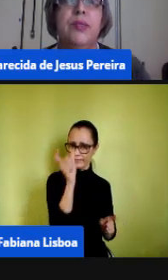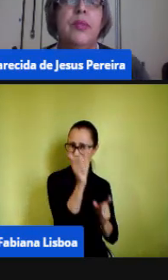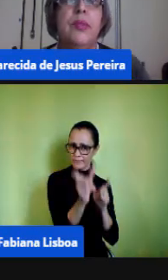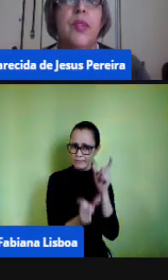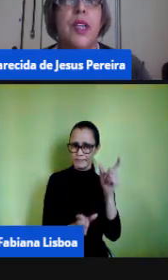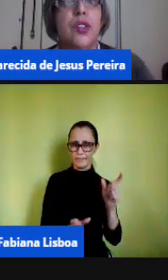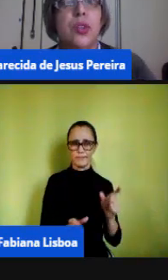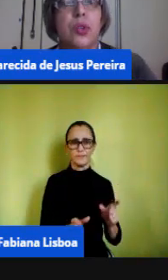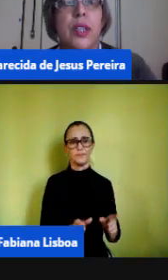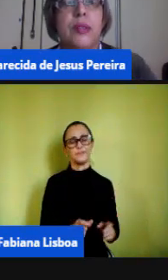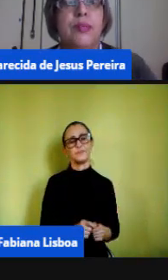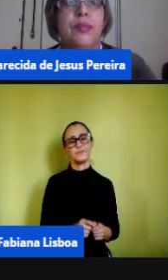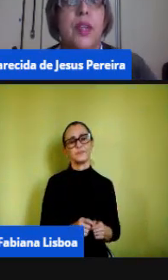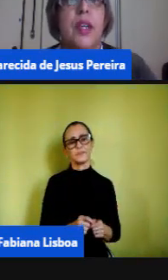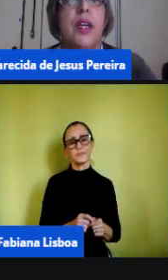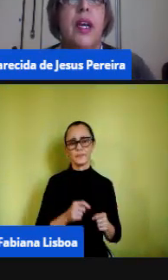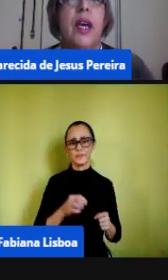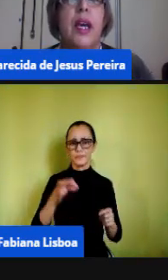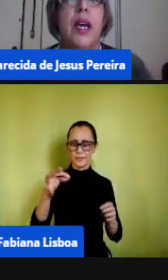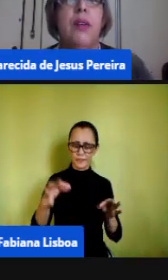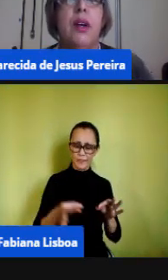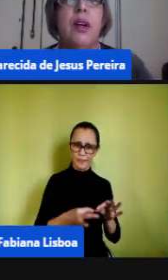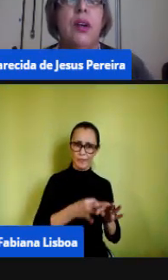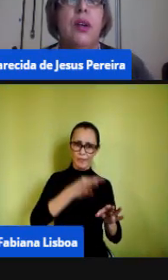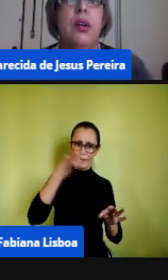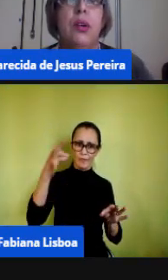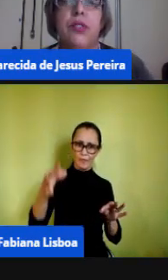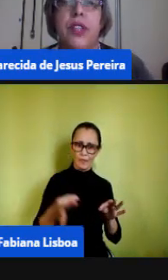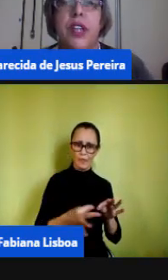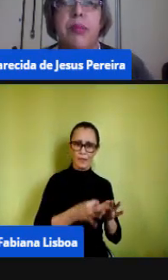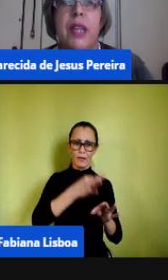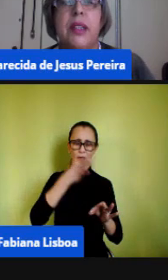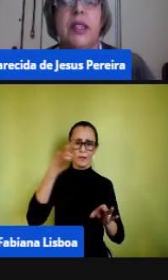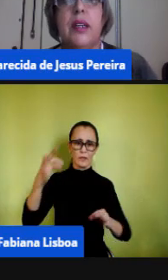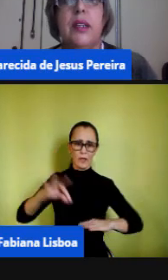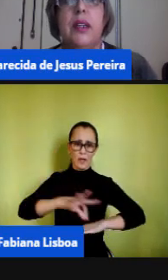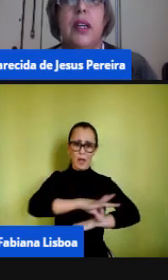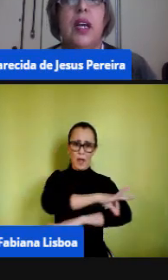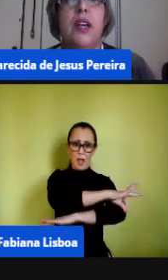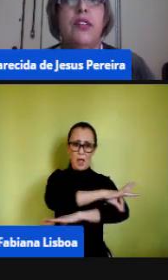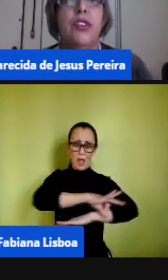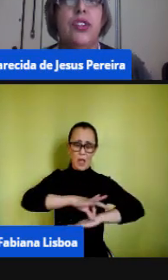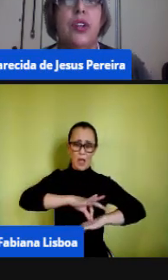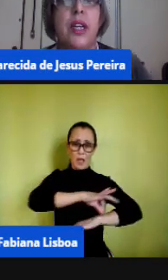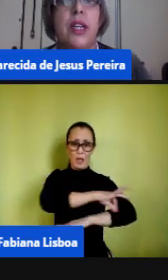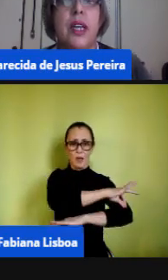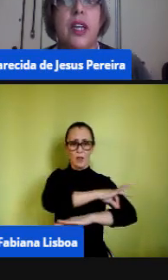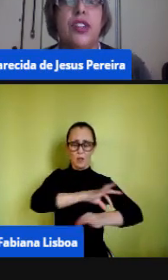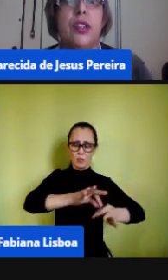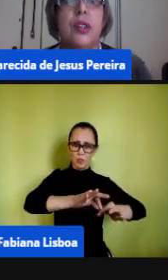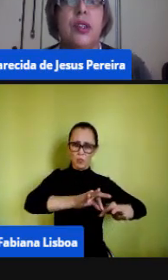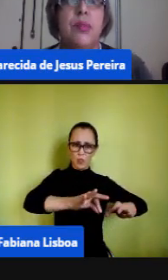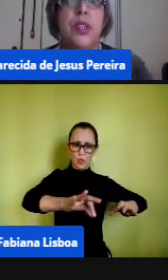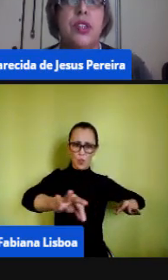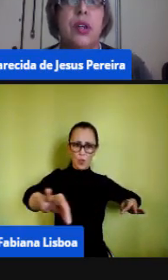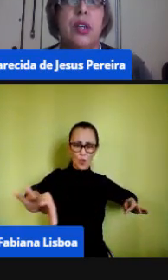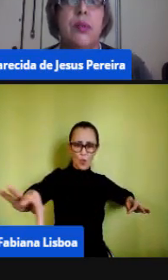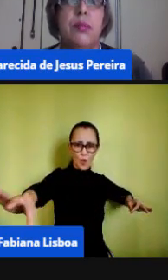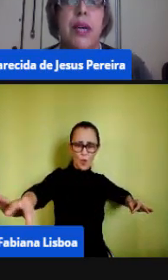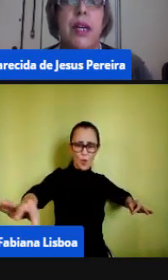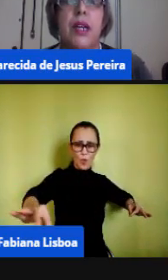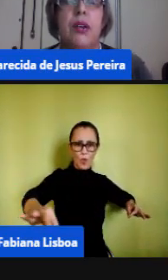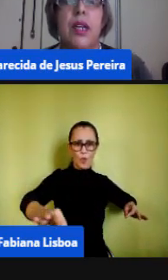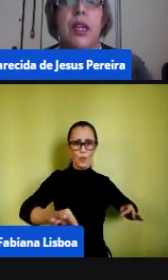linha, tesoura, régua ou fita métrica, refil de cola quente,